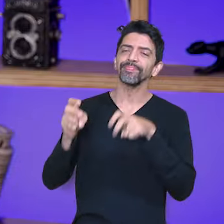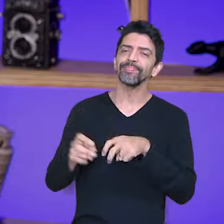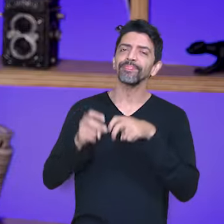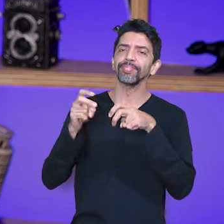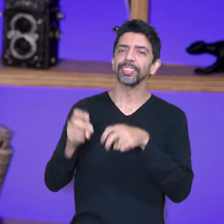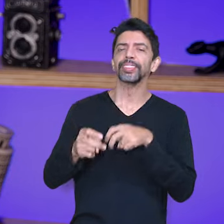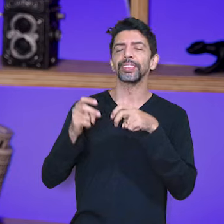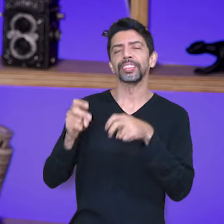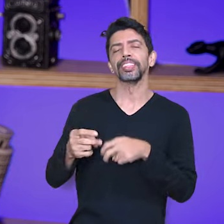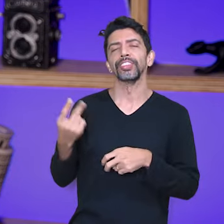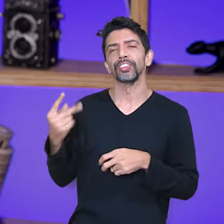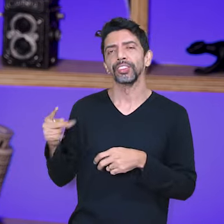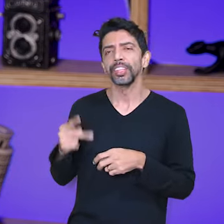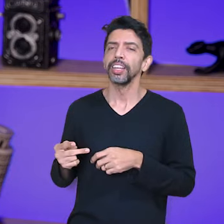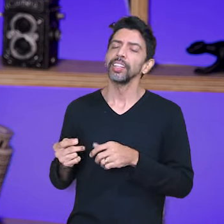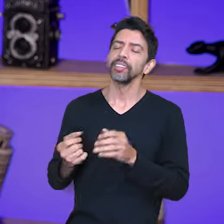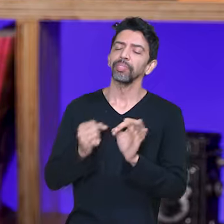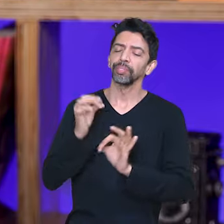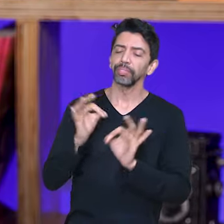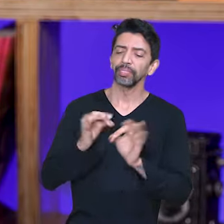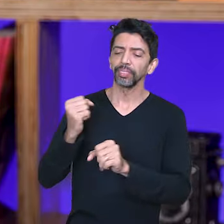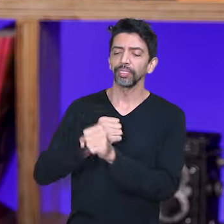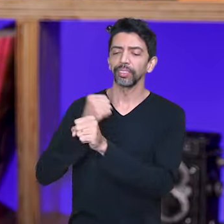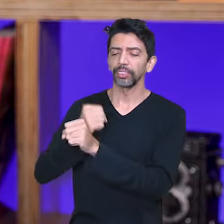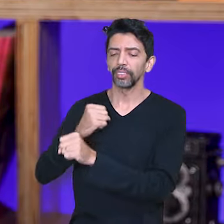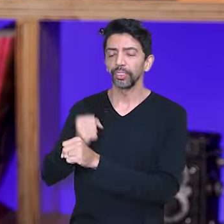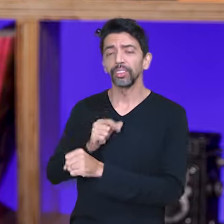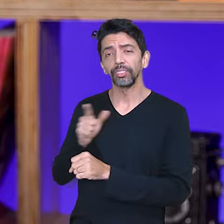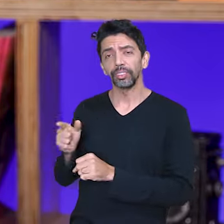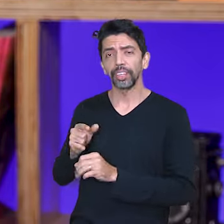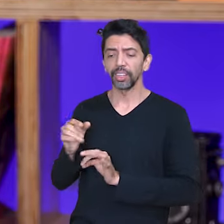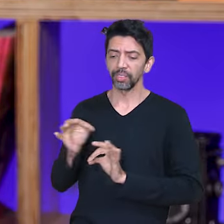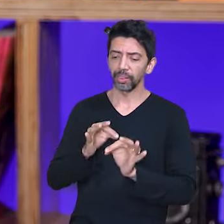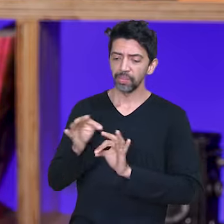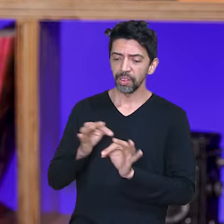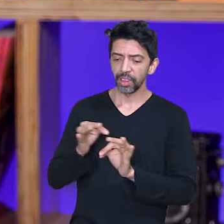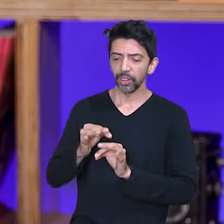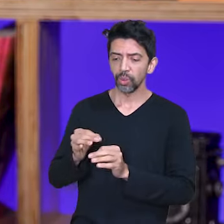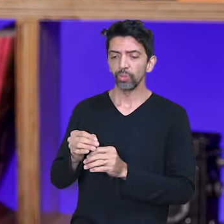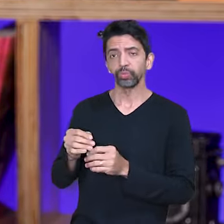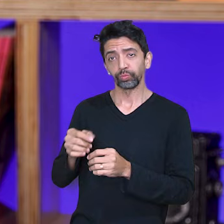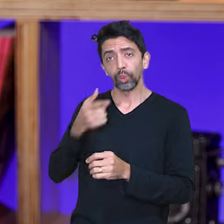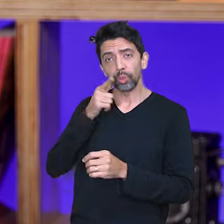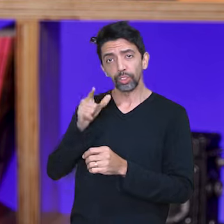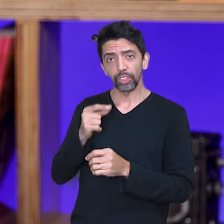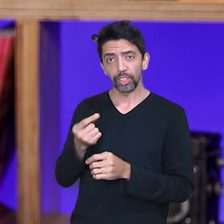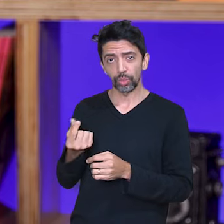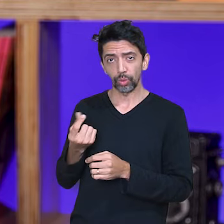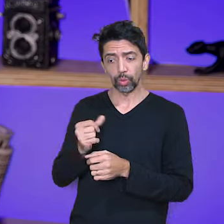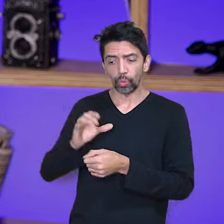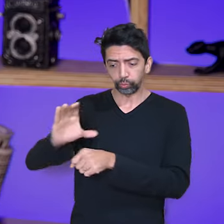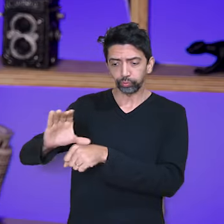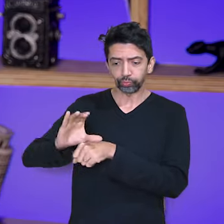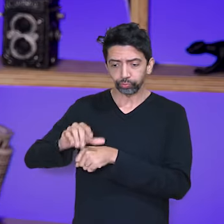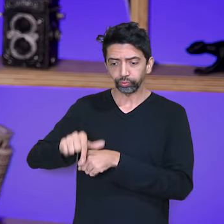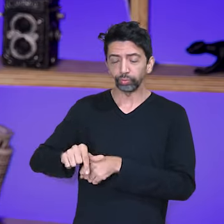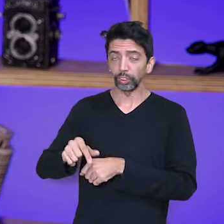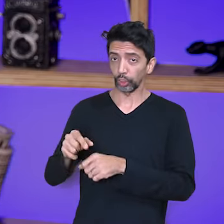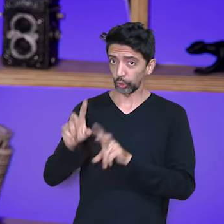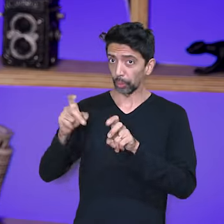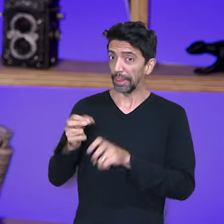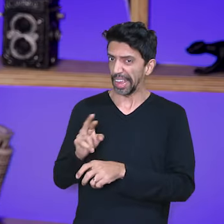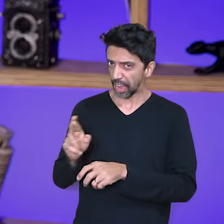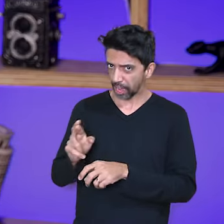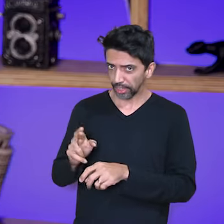uma quantia de reais que era o equivalente a uma quantia igual a dólar. Isso marcou a minha mente e eu comecei